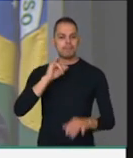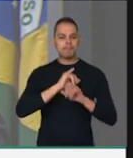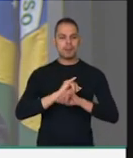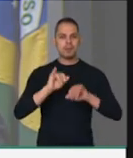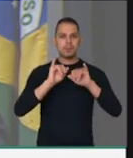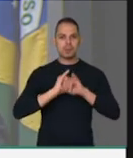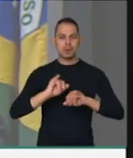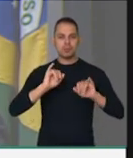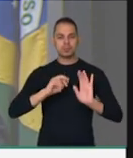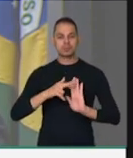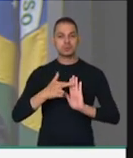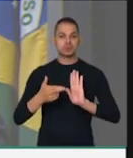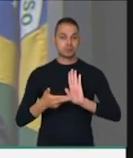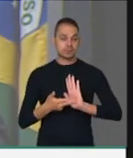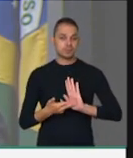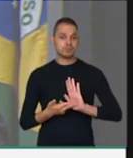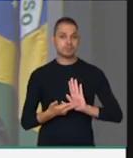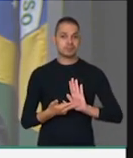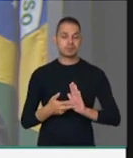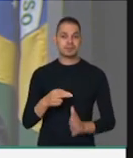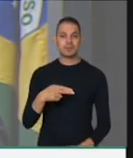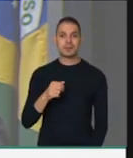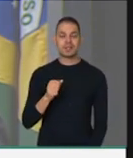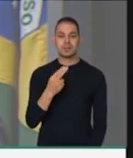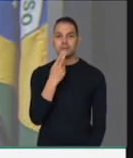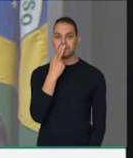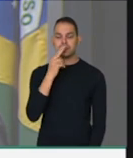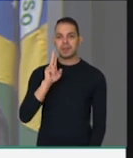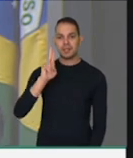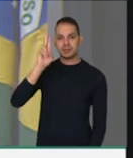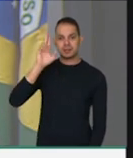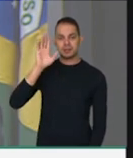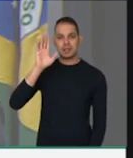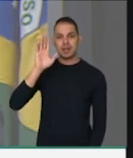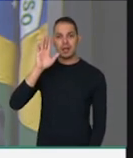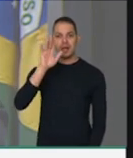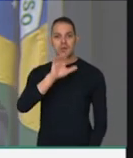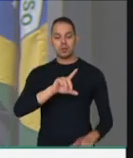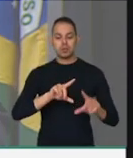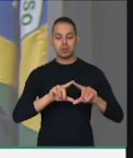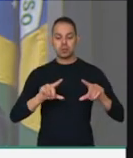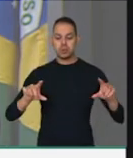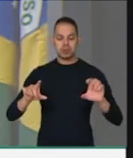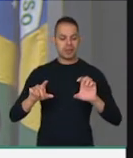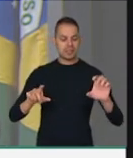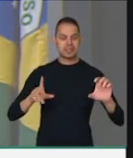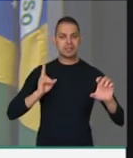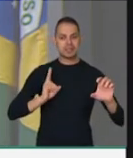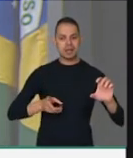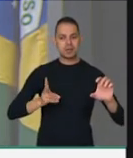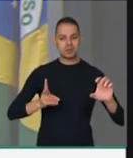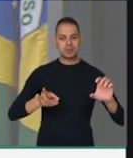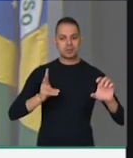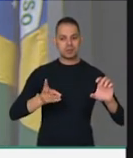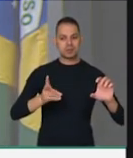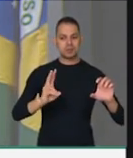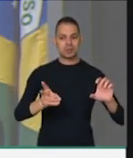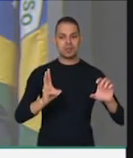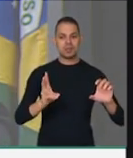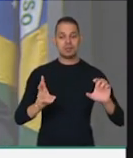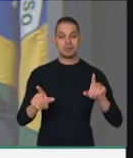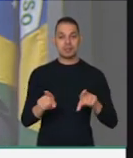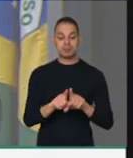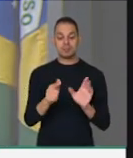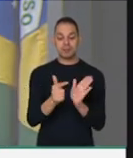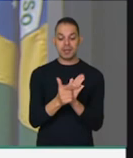e esse ditado ele é muito utilizado pela esquerda brasileira por parte da Imprensa